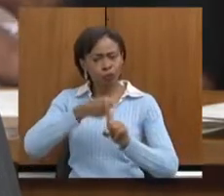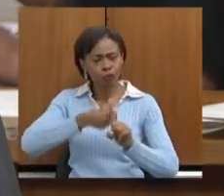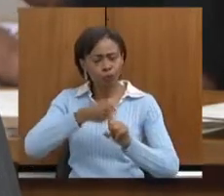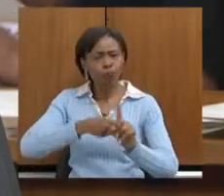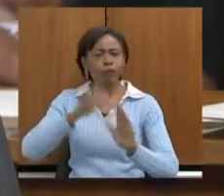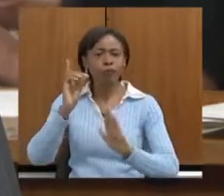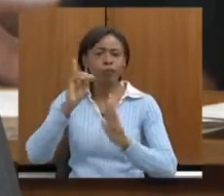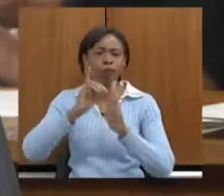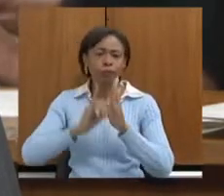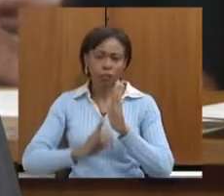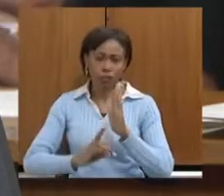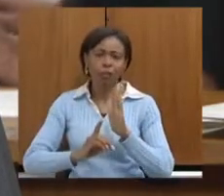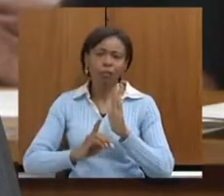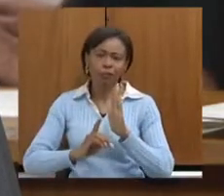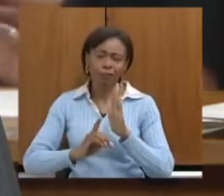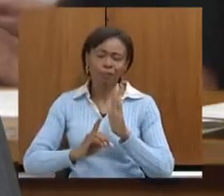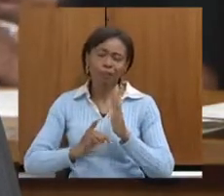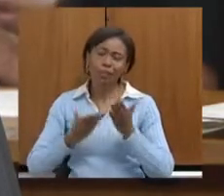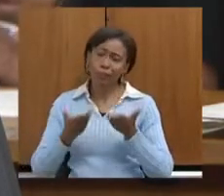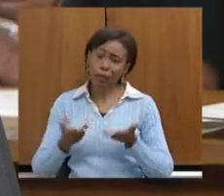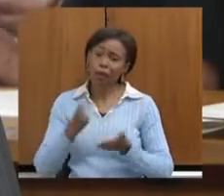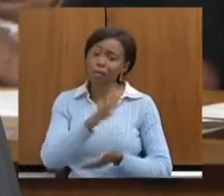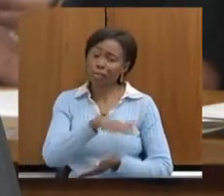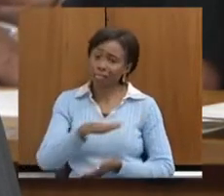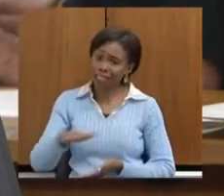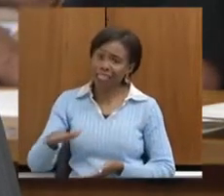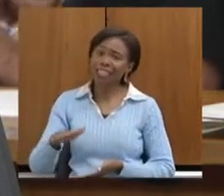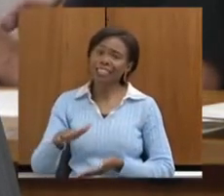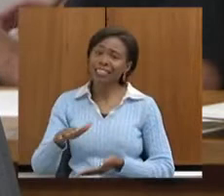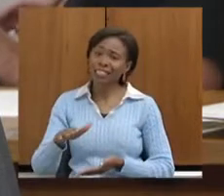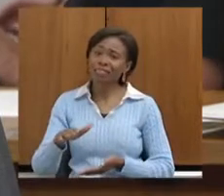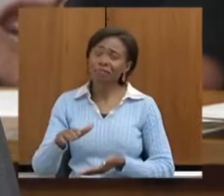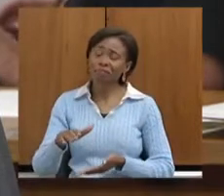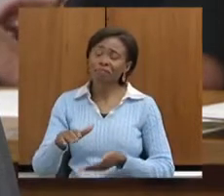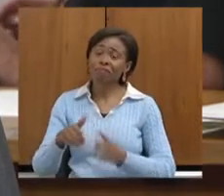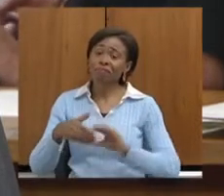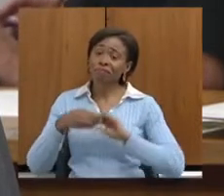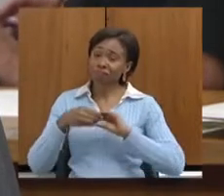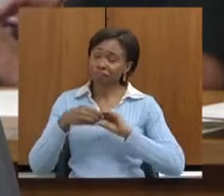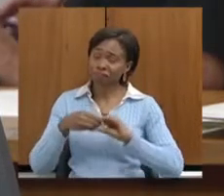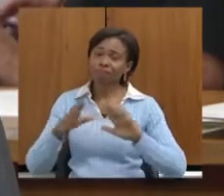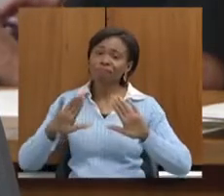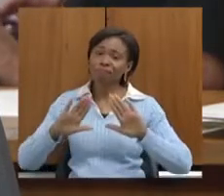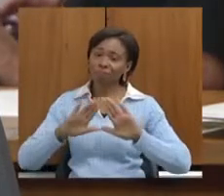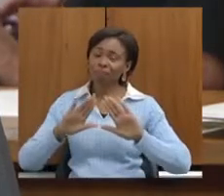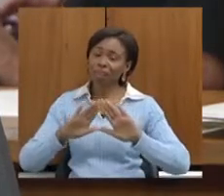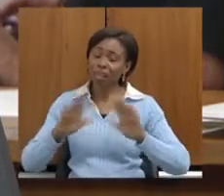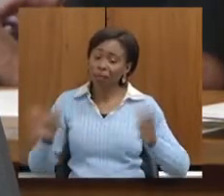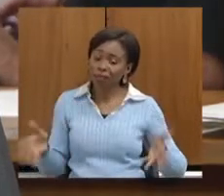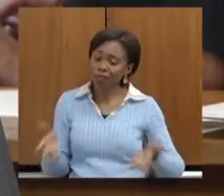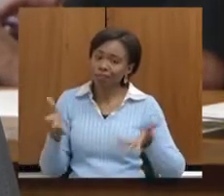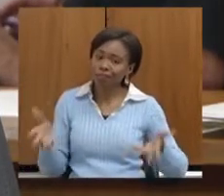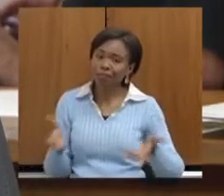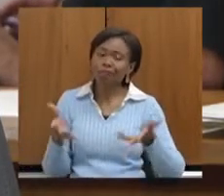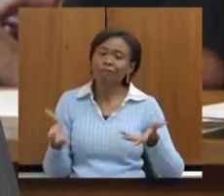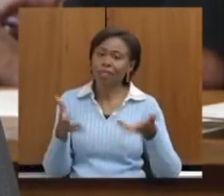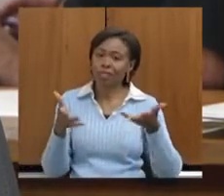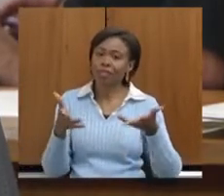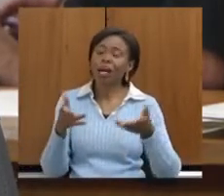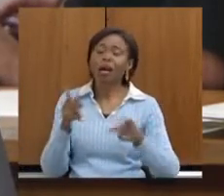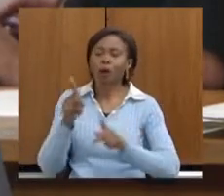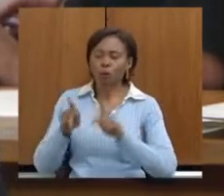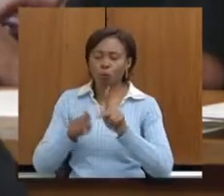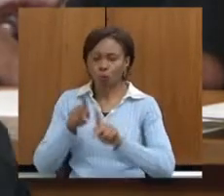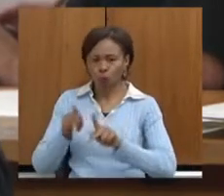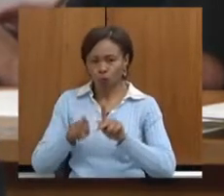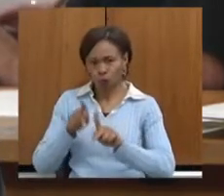defesa dos direitos então cumprimentar a assembleia pela pelo incentivo à população da